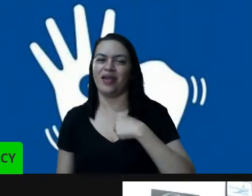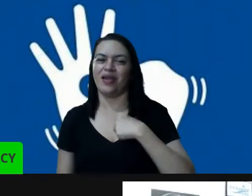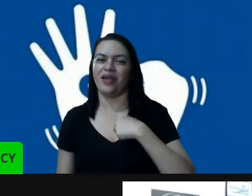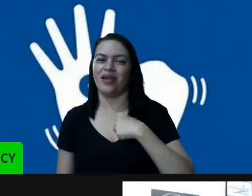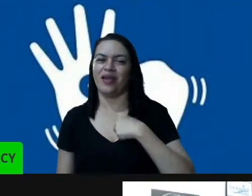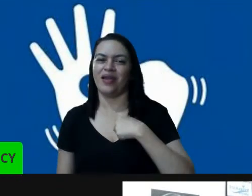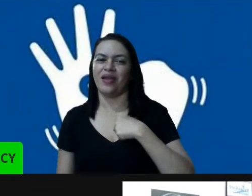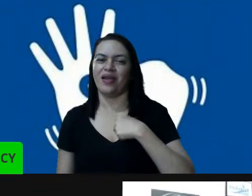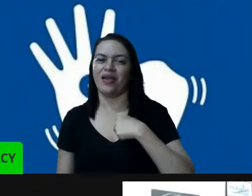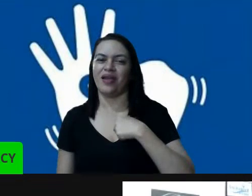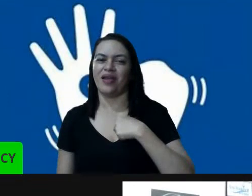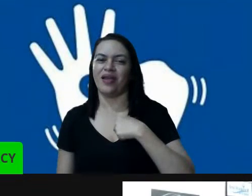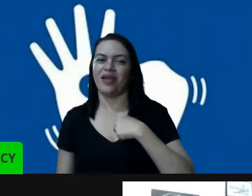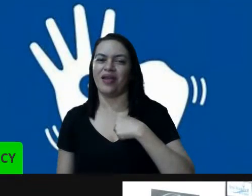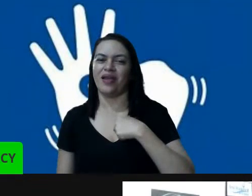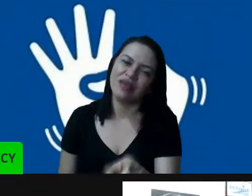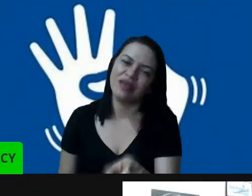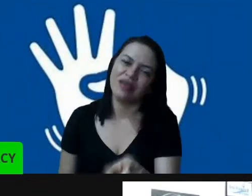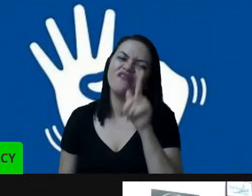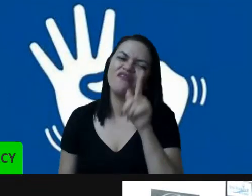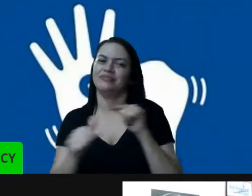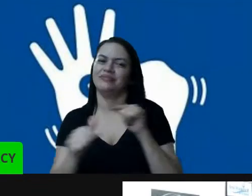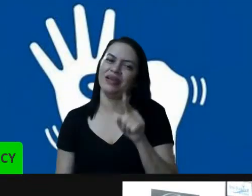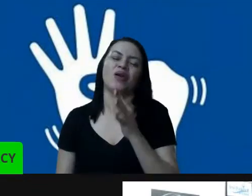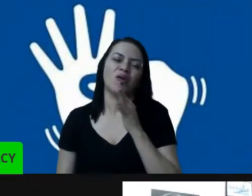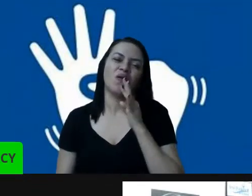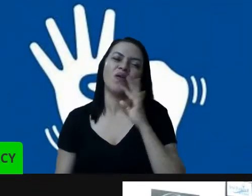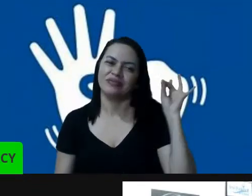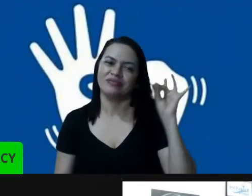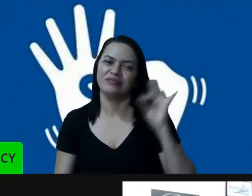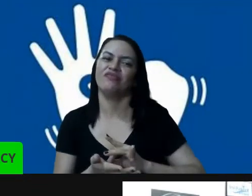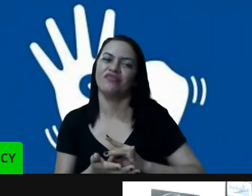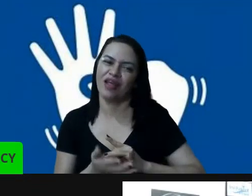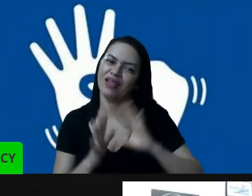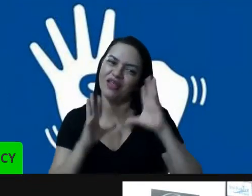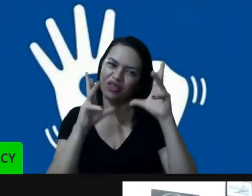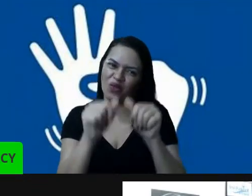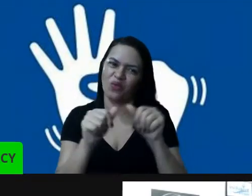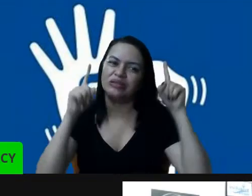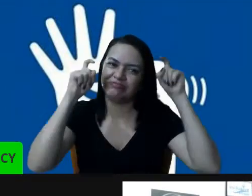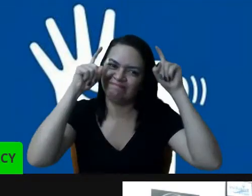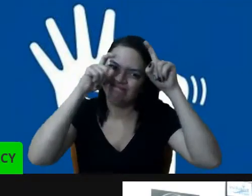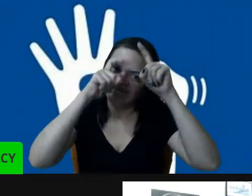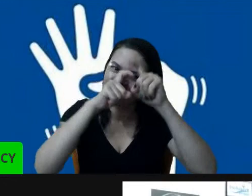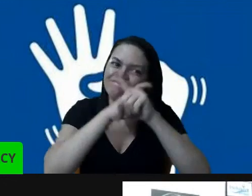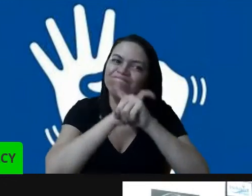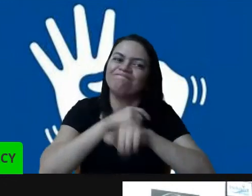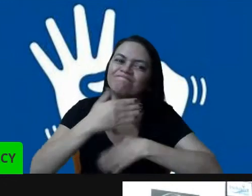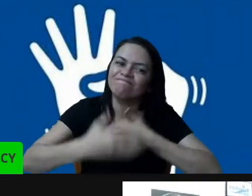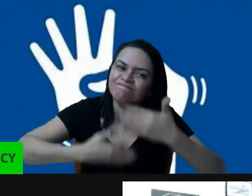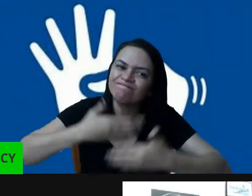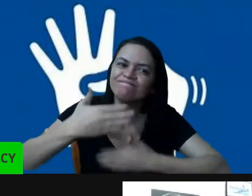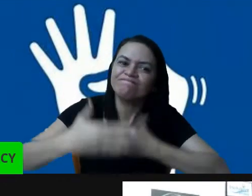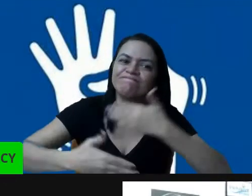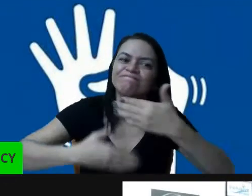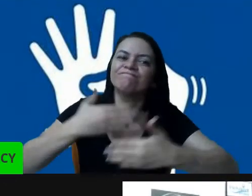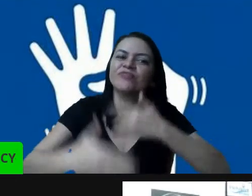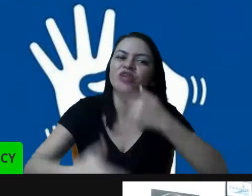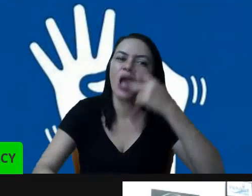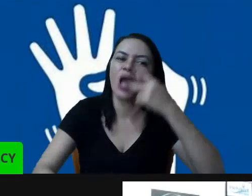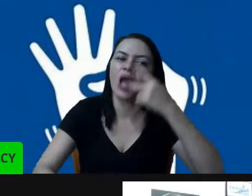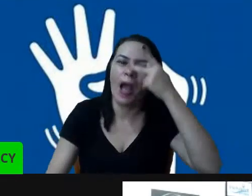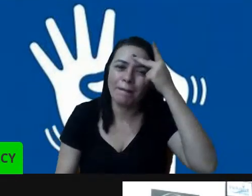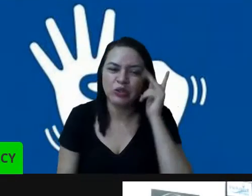trabalho, conhece de fato todas as dificuldades que a gente passa, que a pessoa surda passa, que a pessoa cega